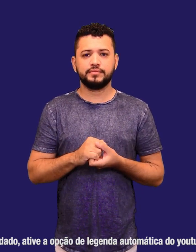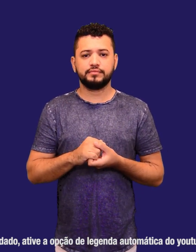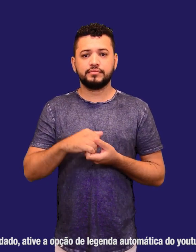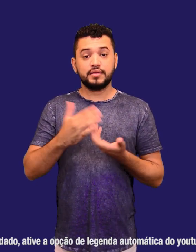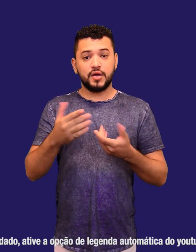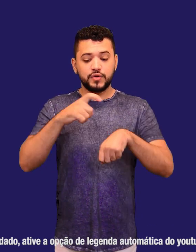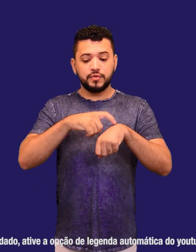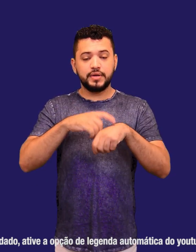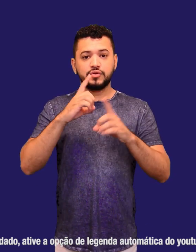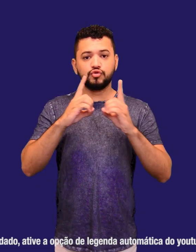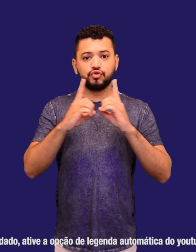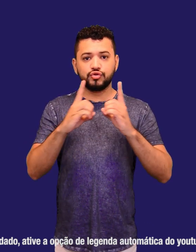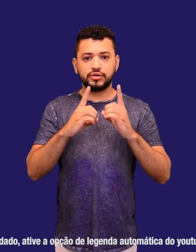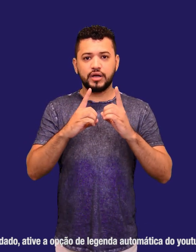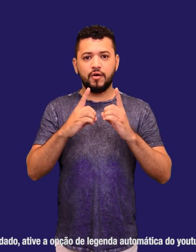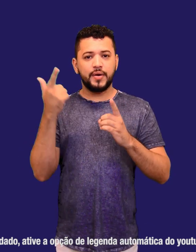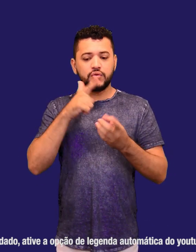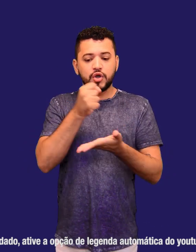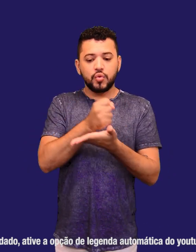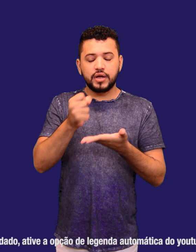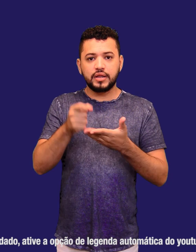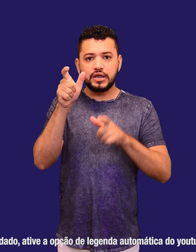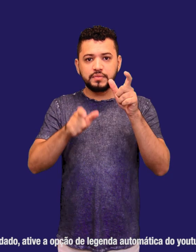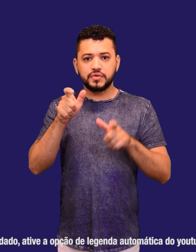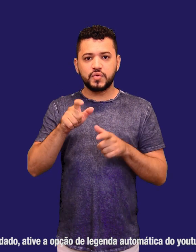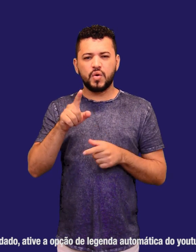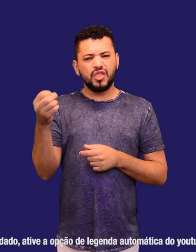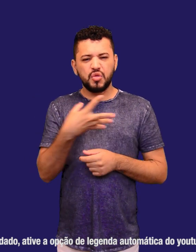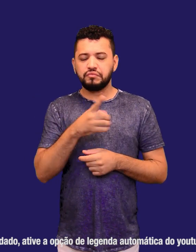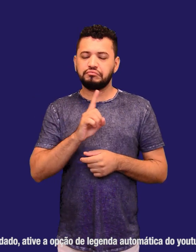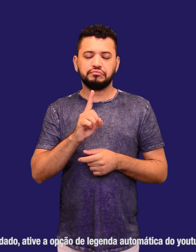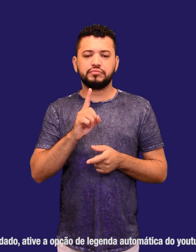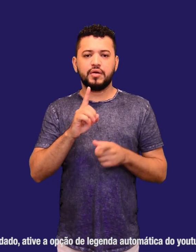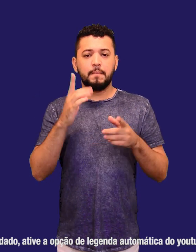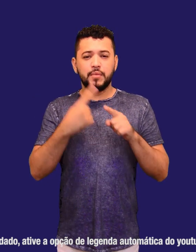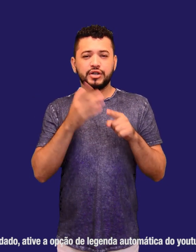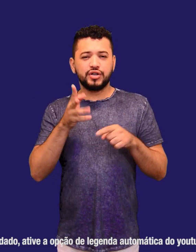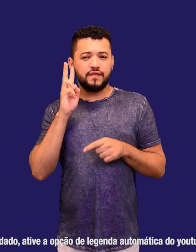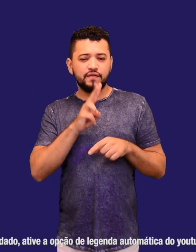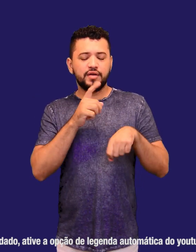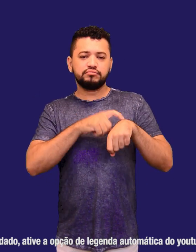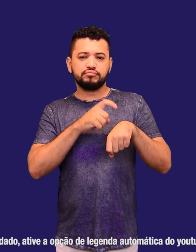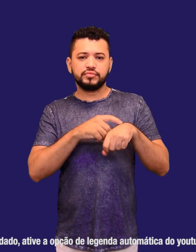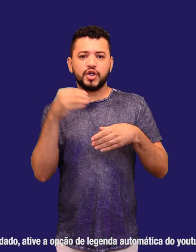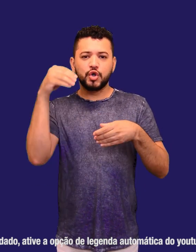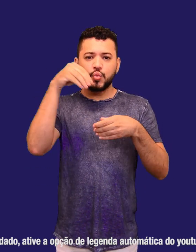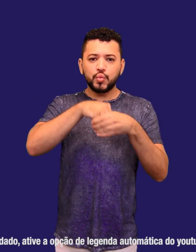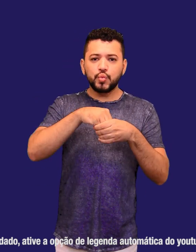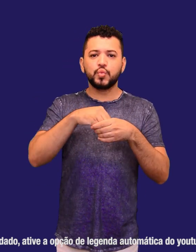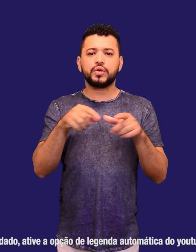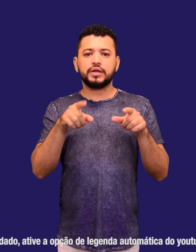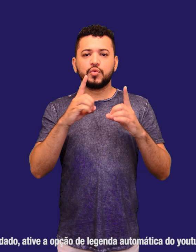em algumas etapas de um processo de contratação, não é novidade, né? Há algum tempo a gente já vem vendo a inclusão do digital